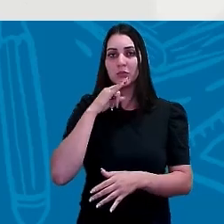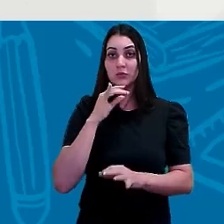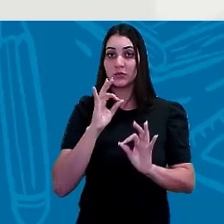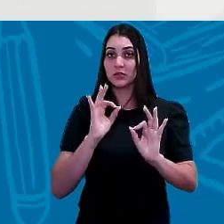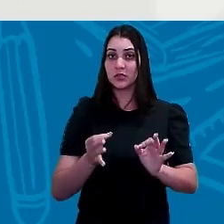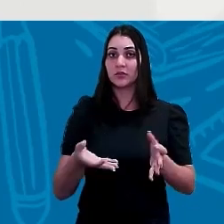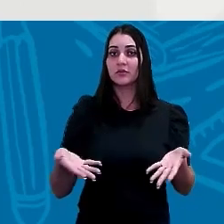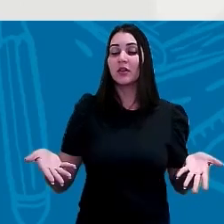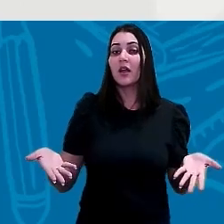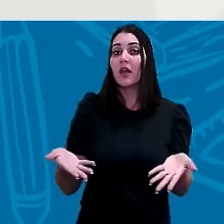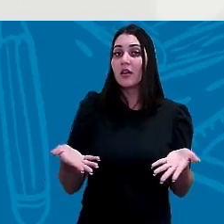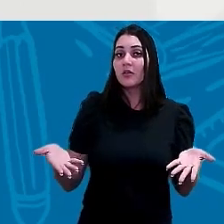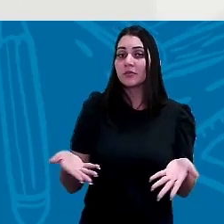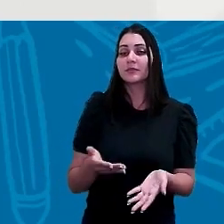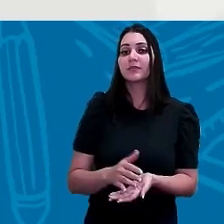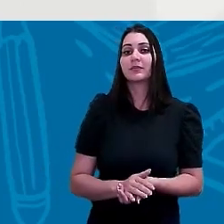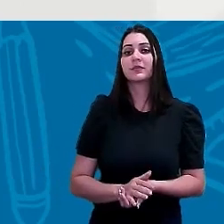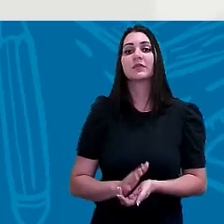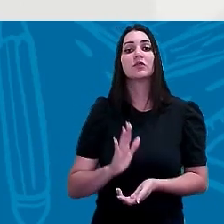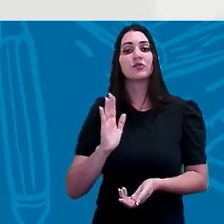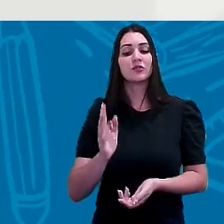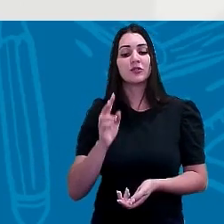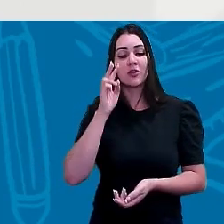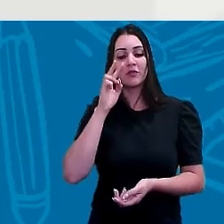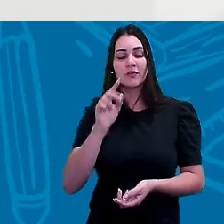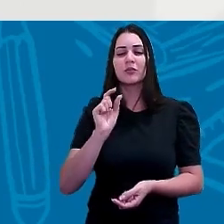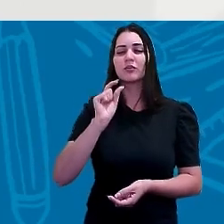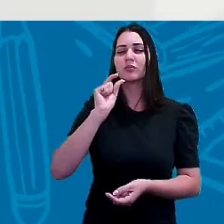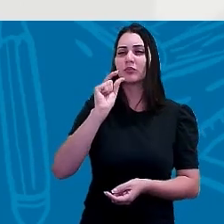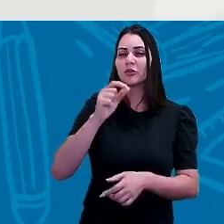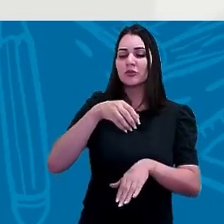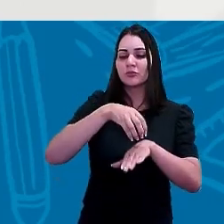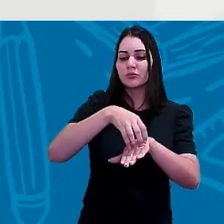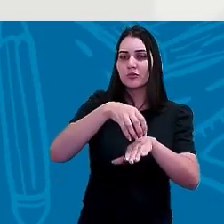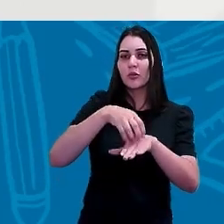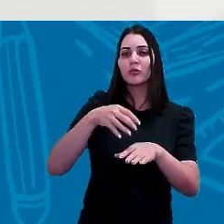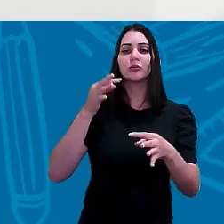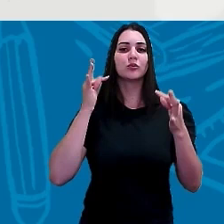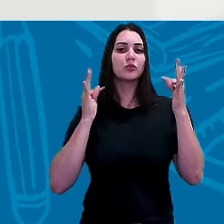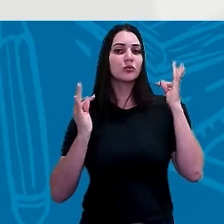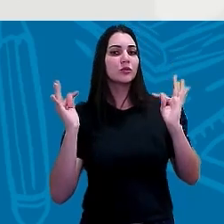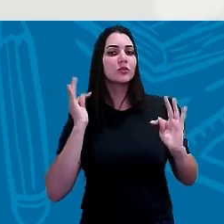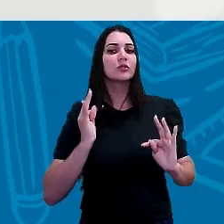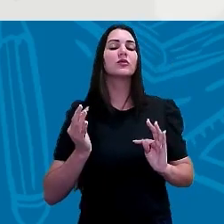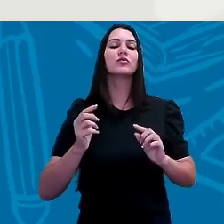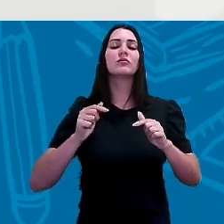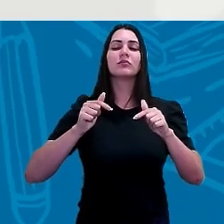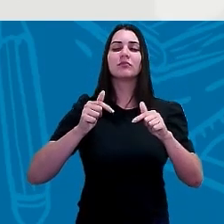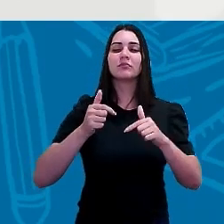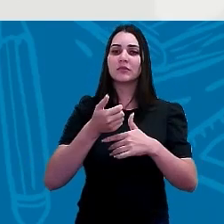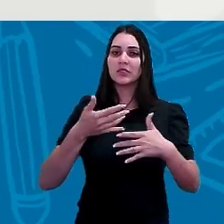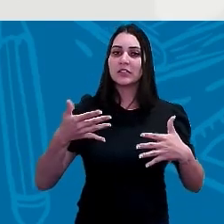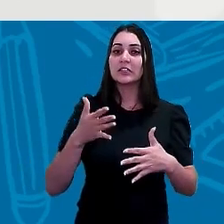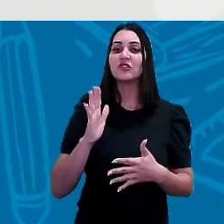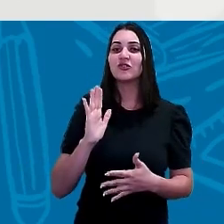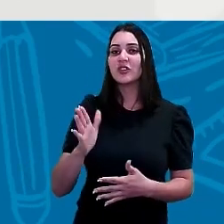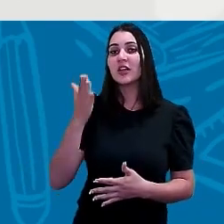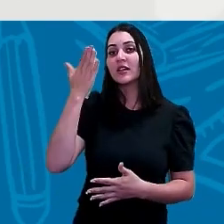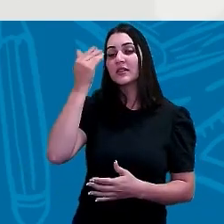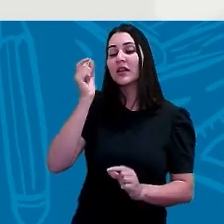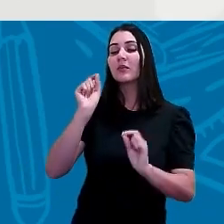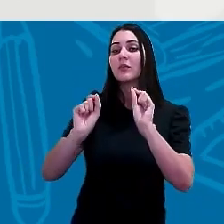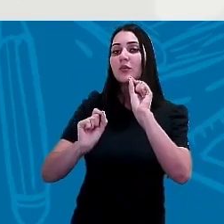Bom, agora que a gente já viu um pouquinho dos pontos turísticos da nossa cidade, que a gente já sabe o que é um ponto